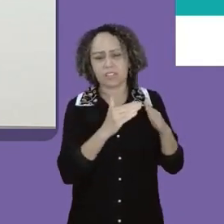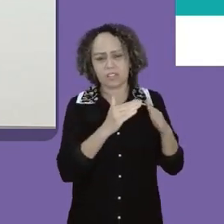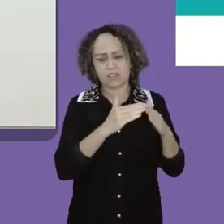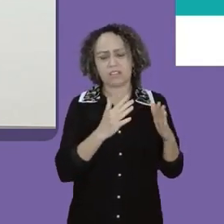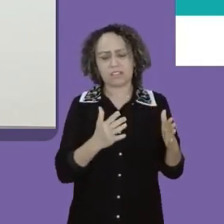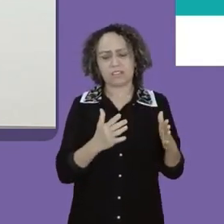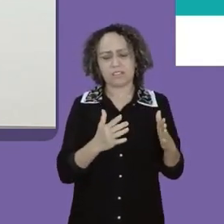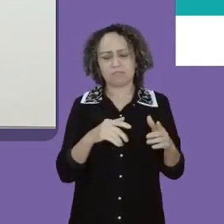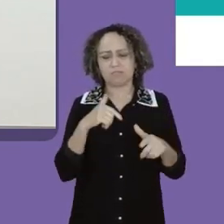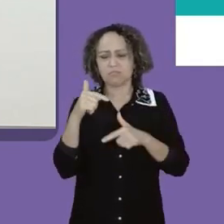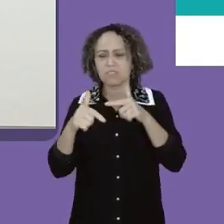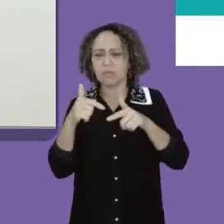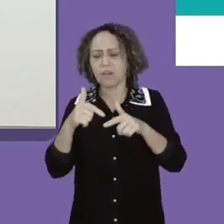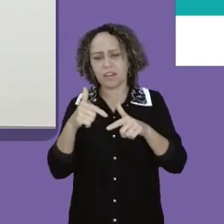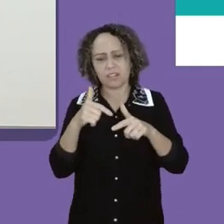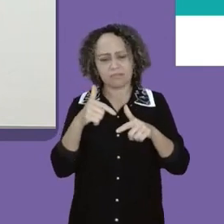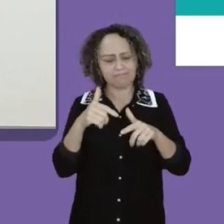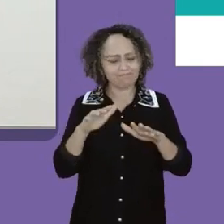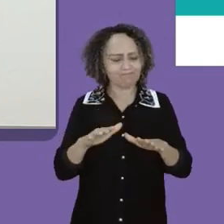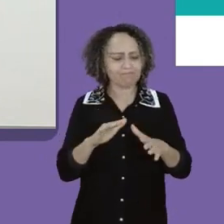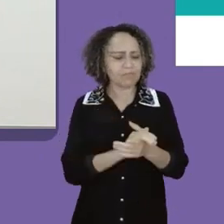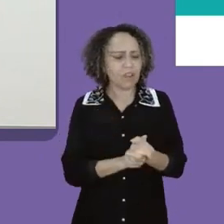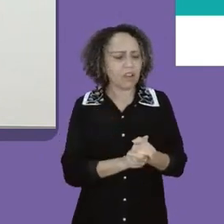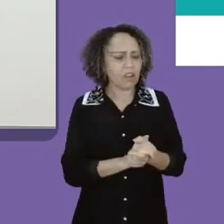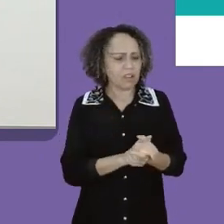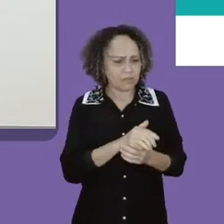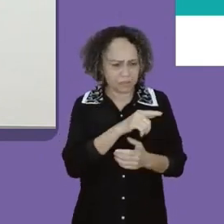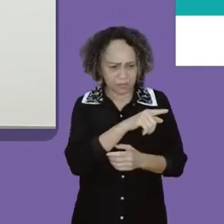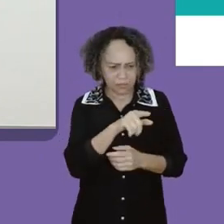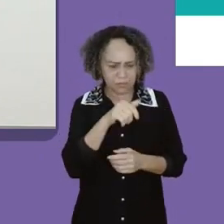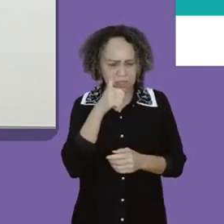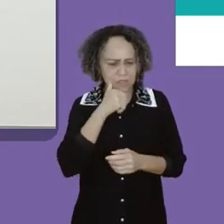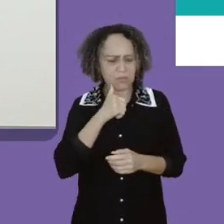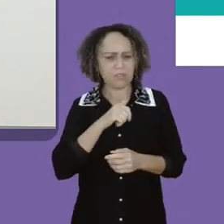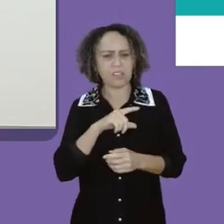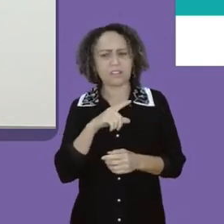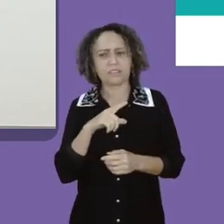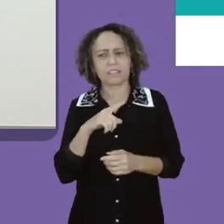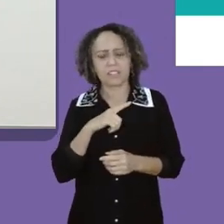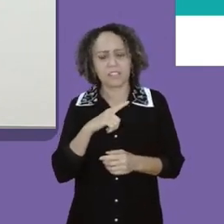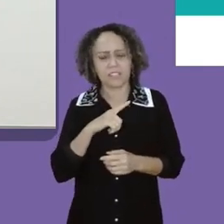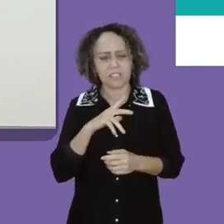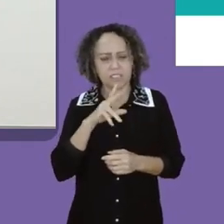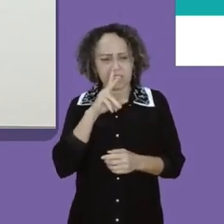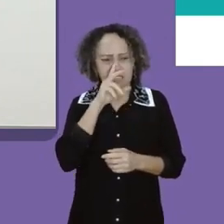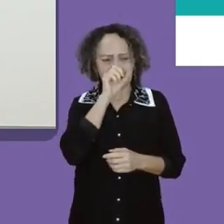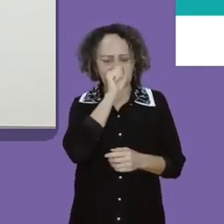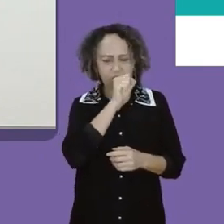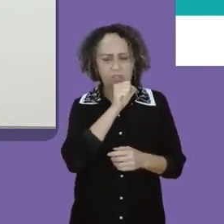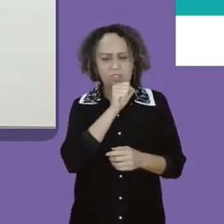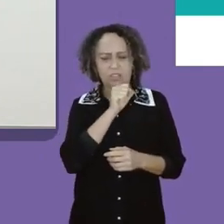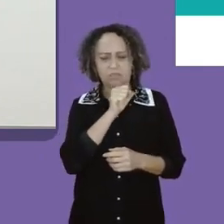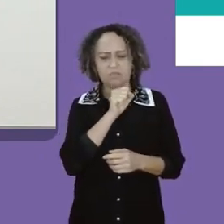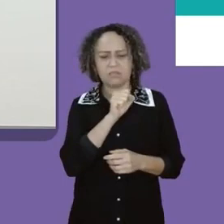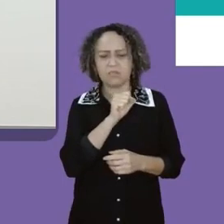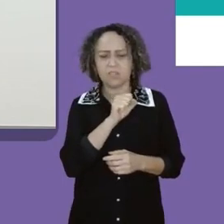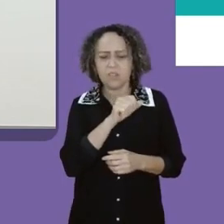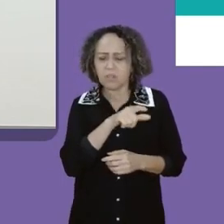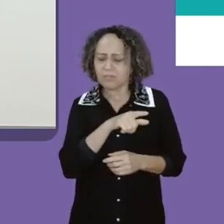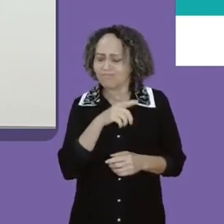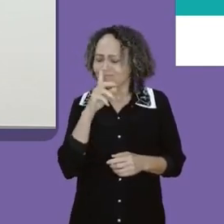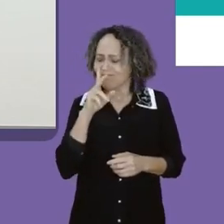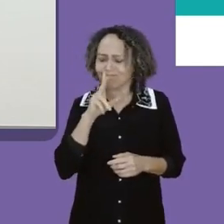sabe que você tem uma força quando está só, mas você tem uma força muito